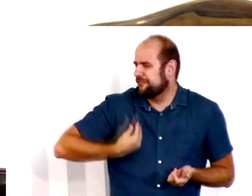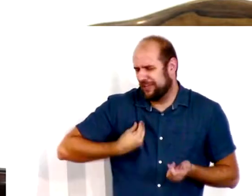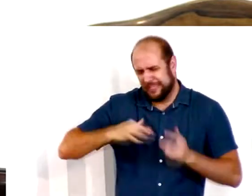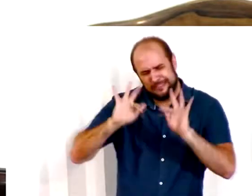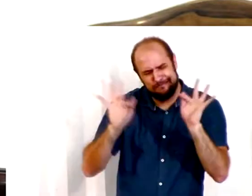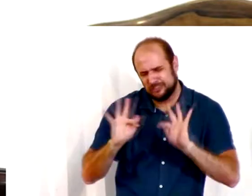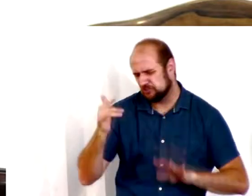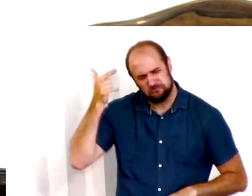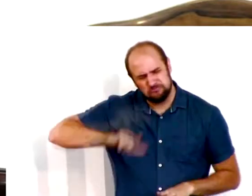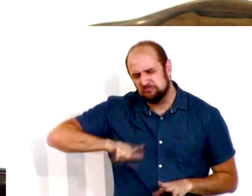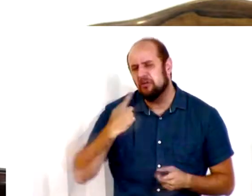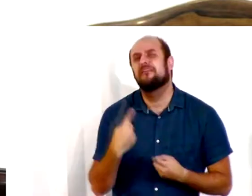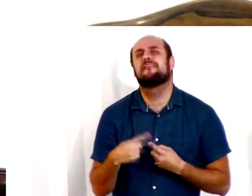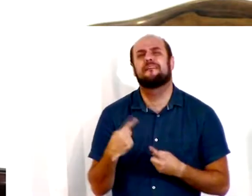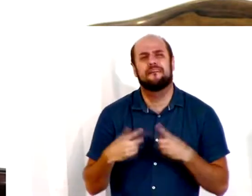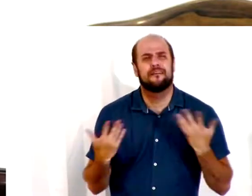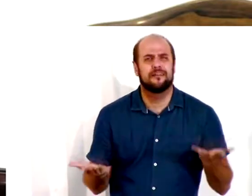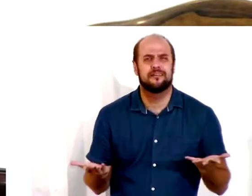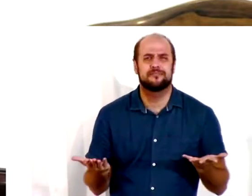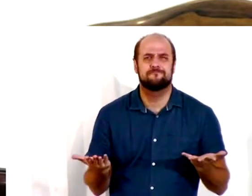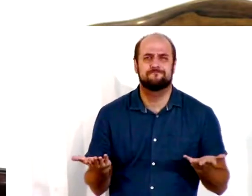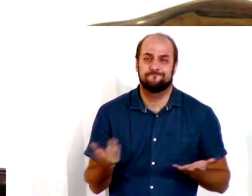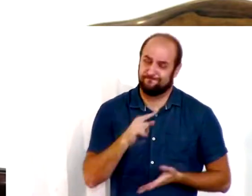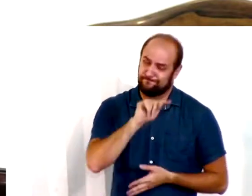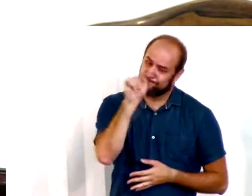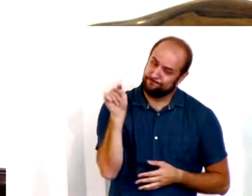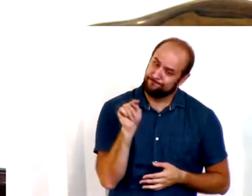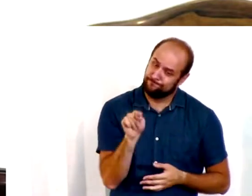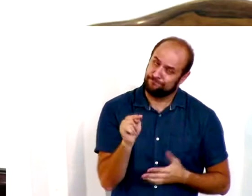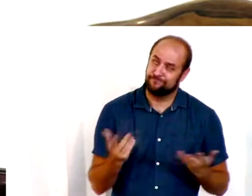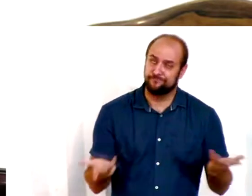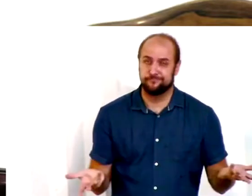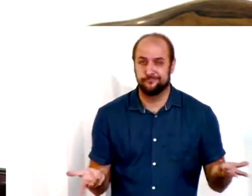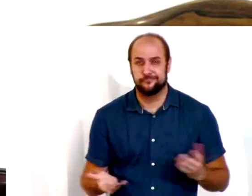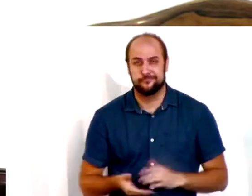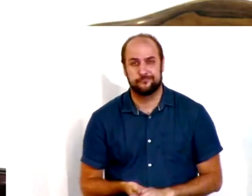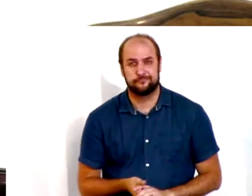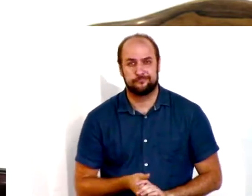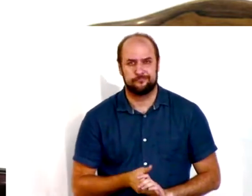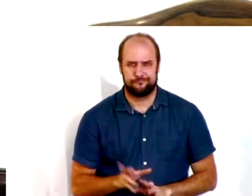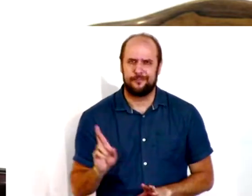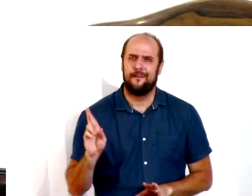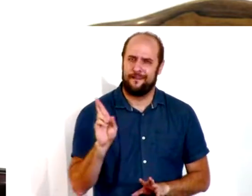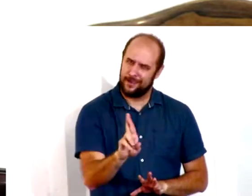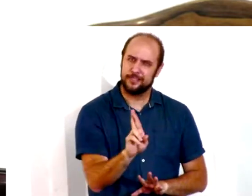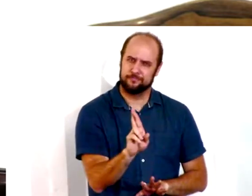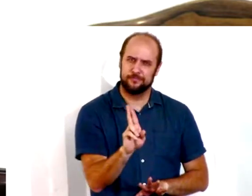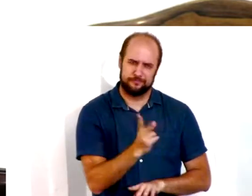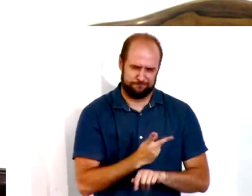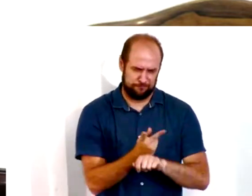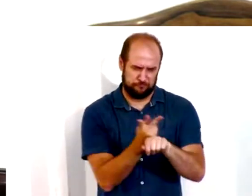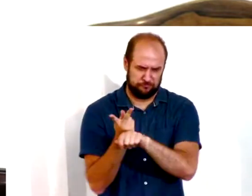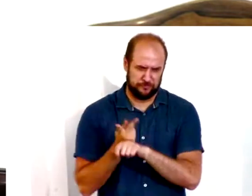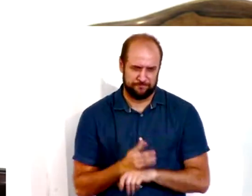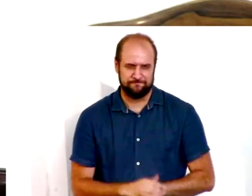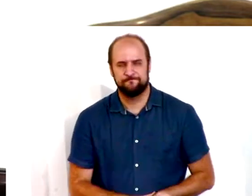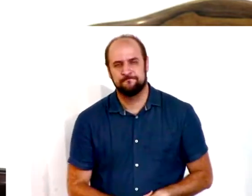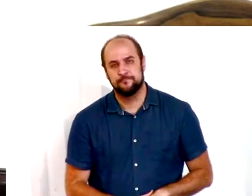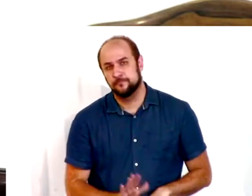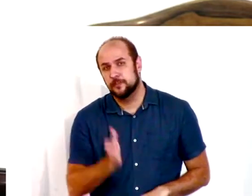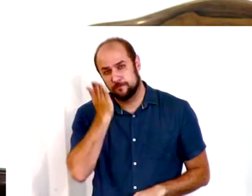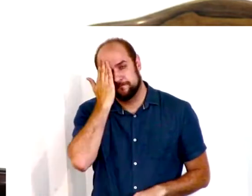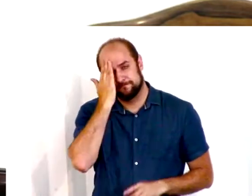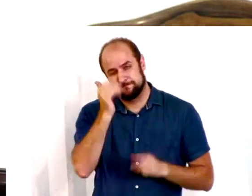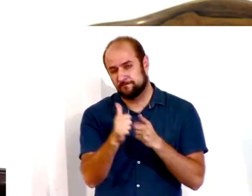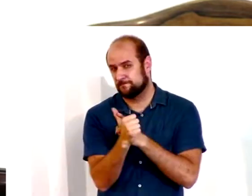em contentamento? Essa é a grande pergunta. E essa resposta que nós precisamos encontrar. Nós sabemos,